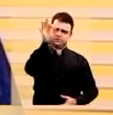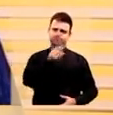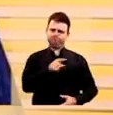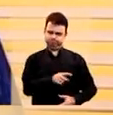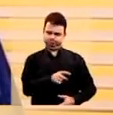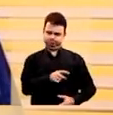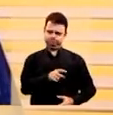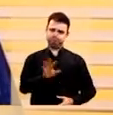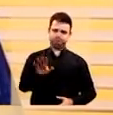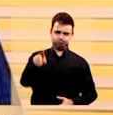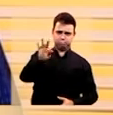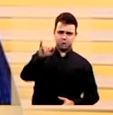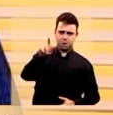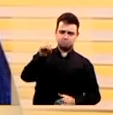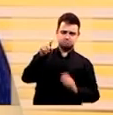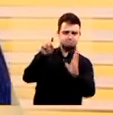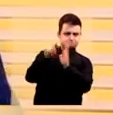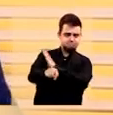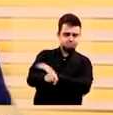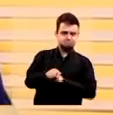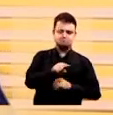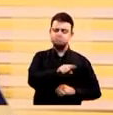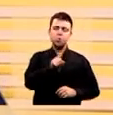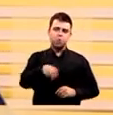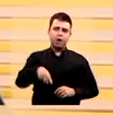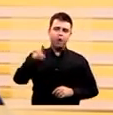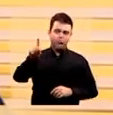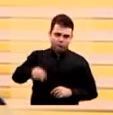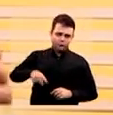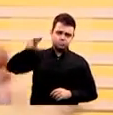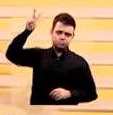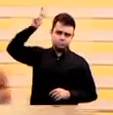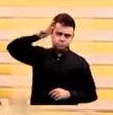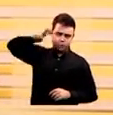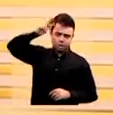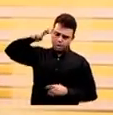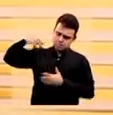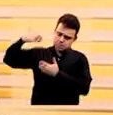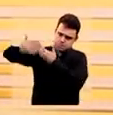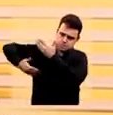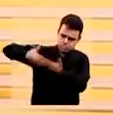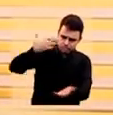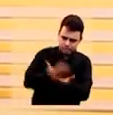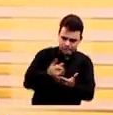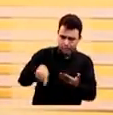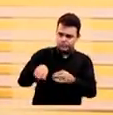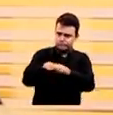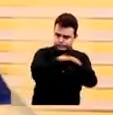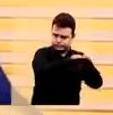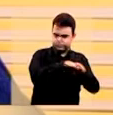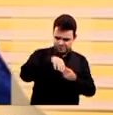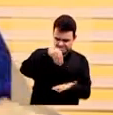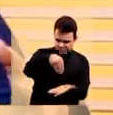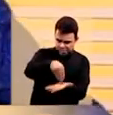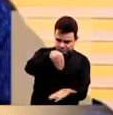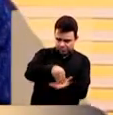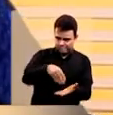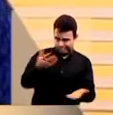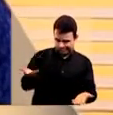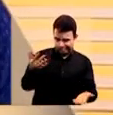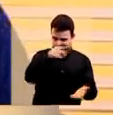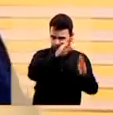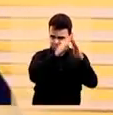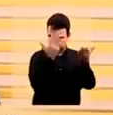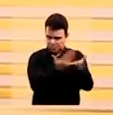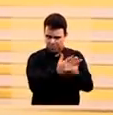75%. Eu pergunto para o Tiago, isso é um reflexo da situação da desigualdade no Brasil, que está